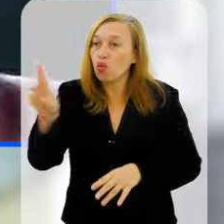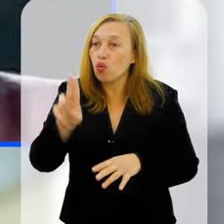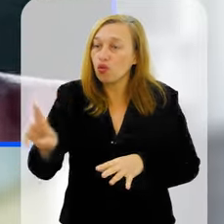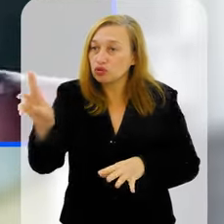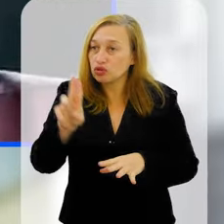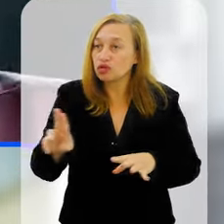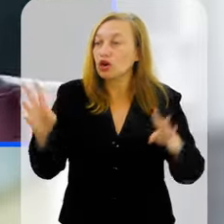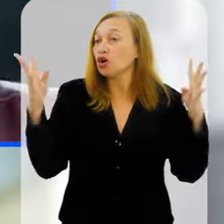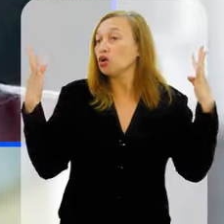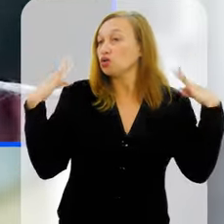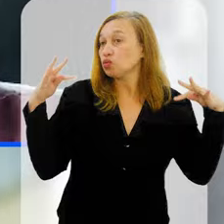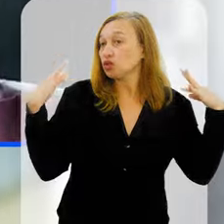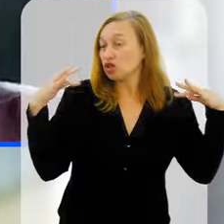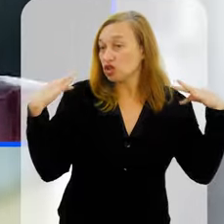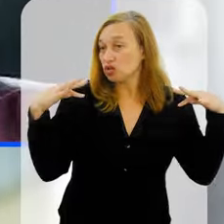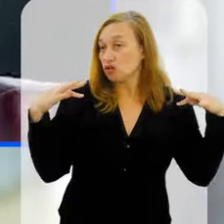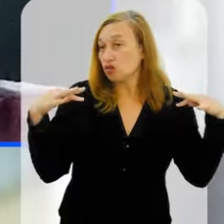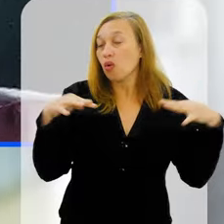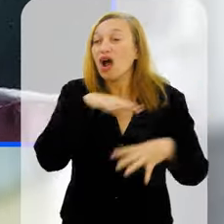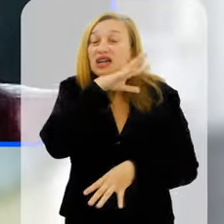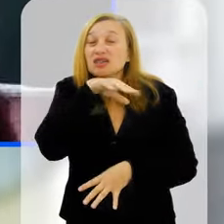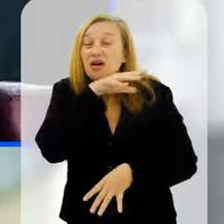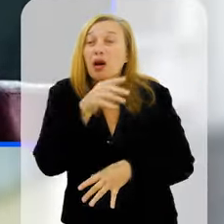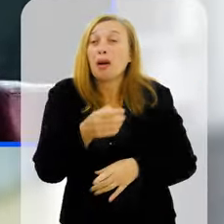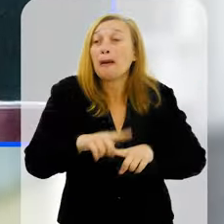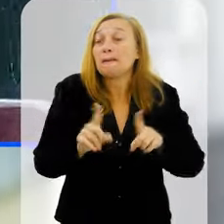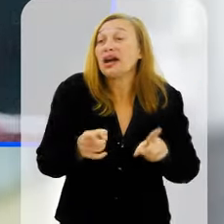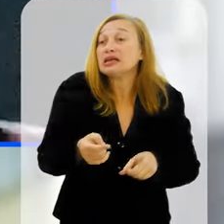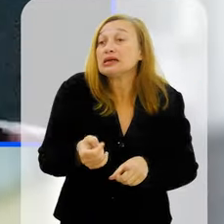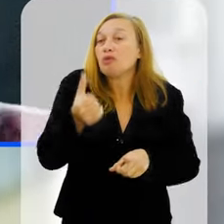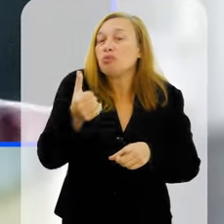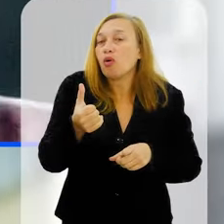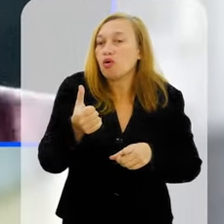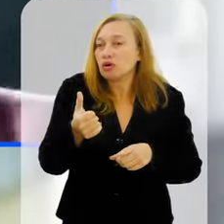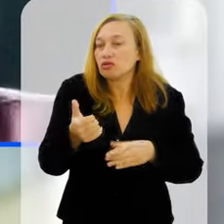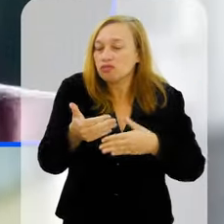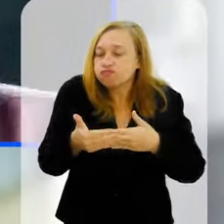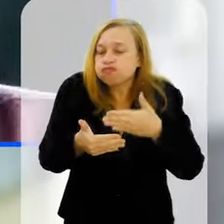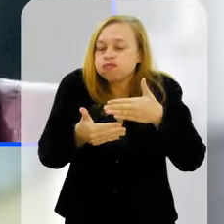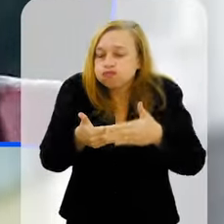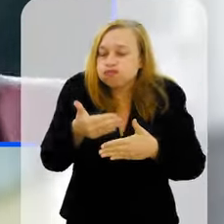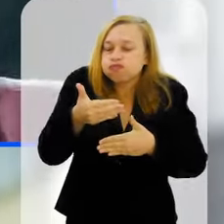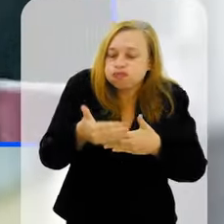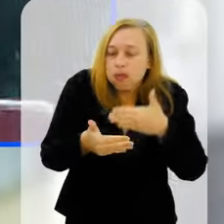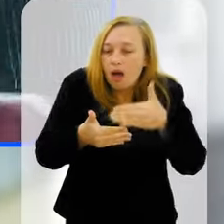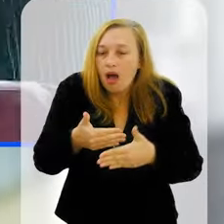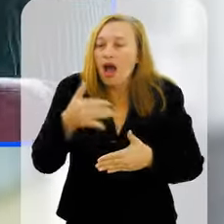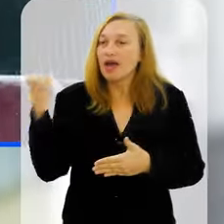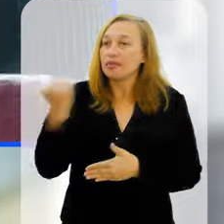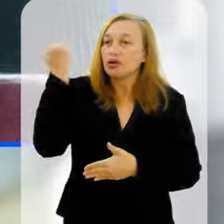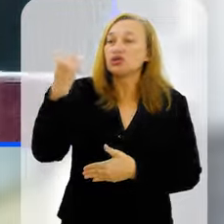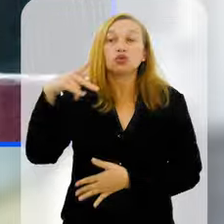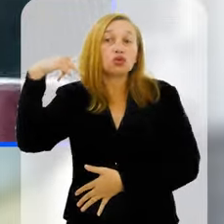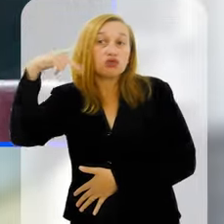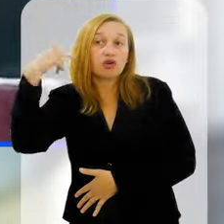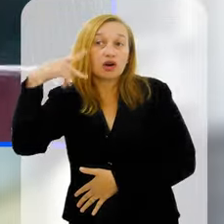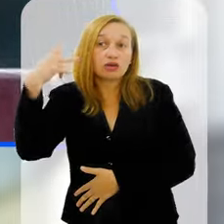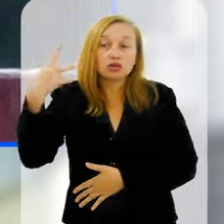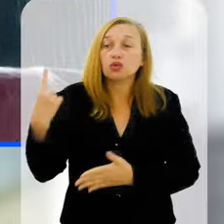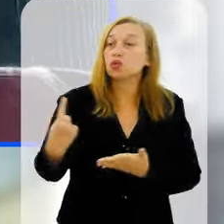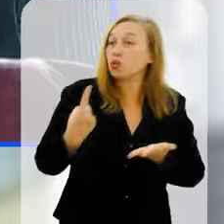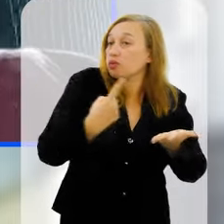com a atração animal turística, né? Mas são pequenos passos, a gente tem que avançar. Para isso é importante